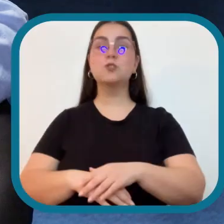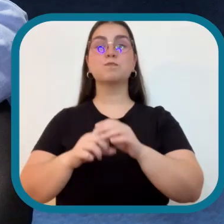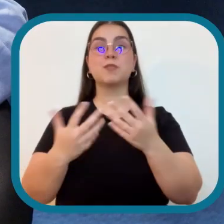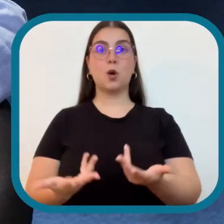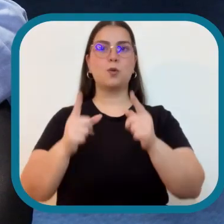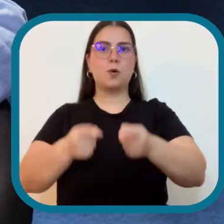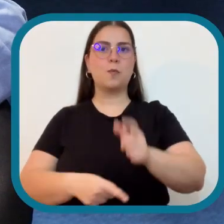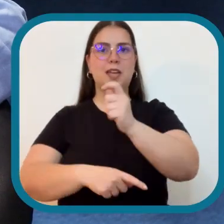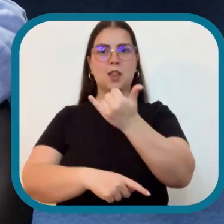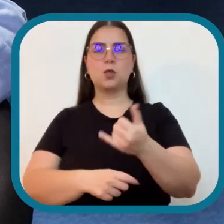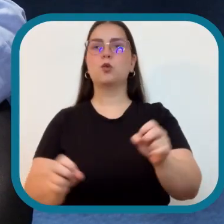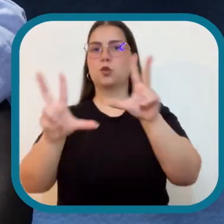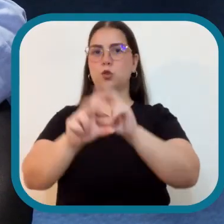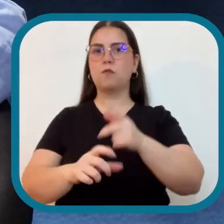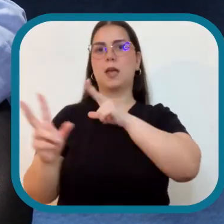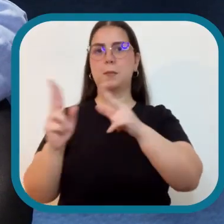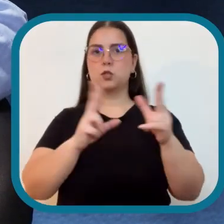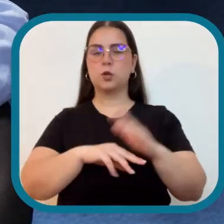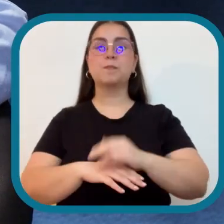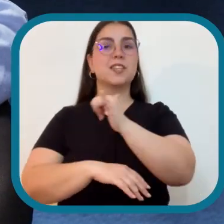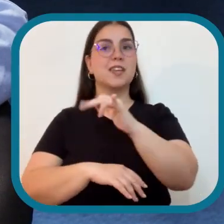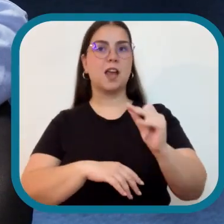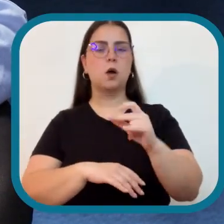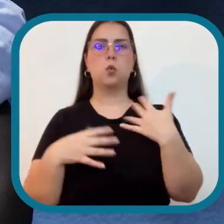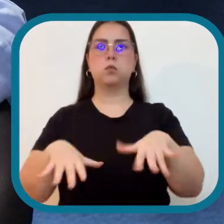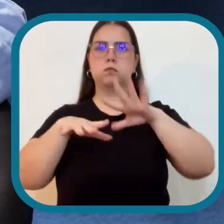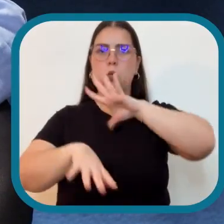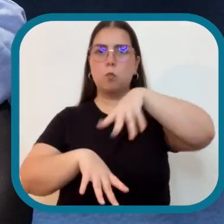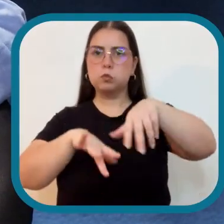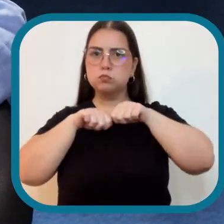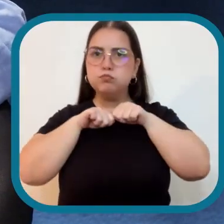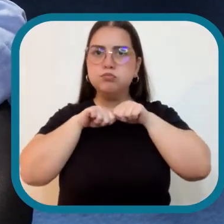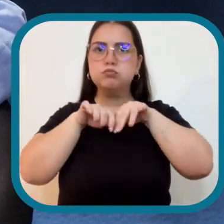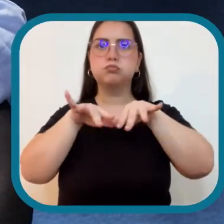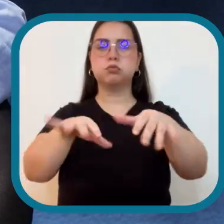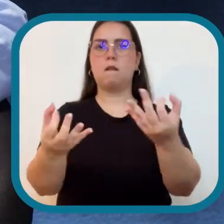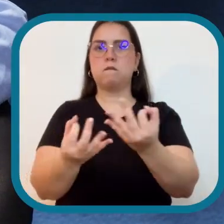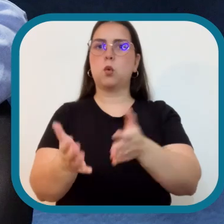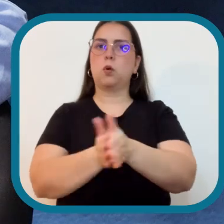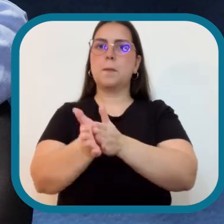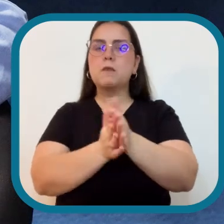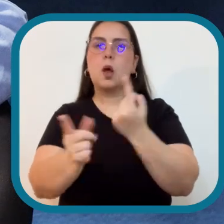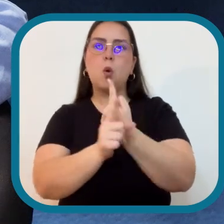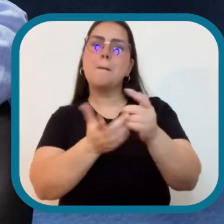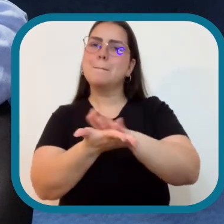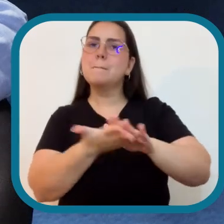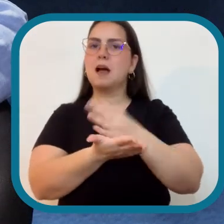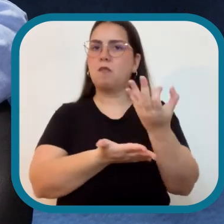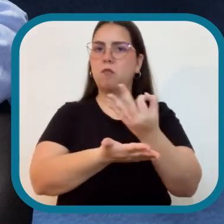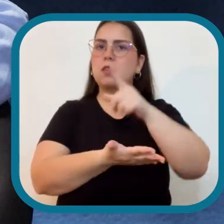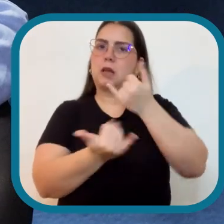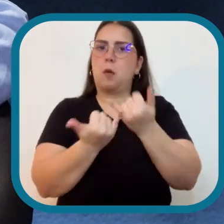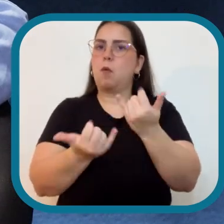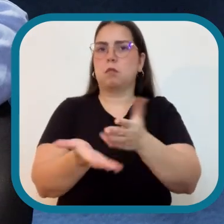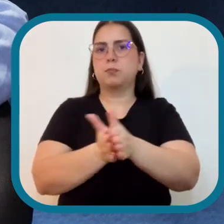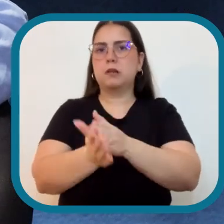Bem-vindos! Começa agora um novo episódio do E2. A inteligência artificial tem vindo a popularizar-se por todo o globo, sendo utilizada mesmo nas tarefas mais